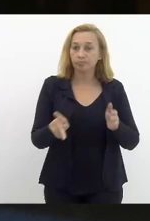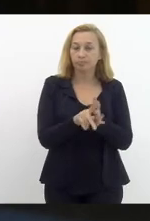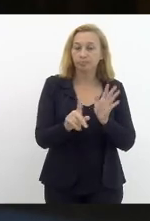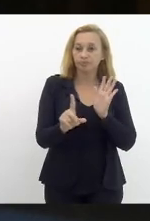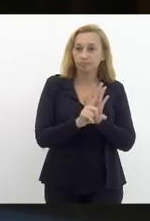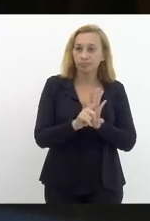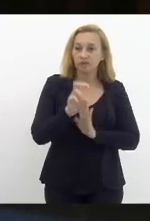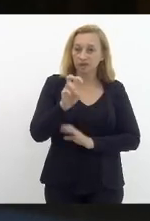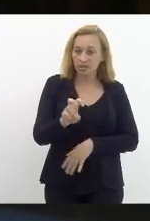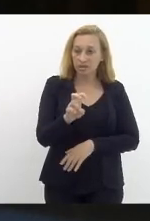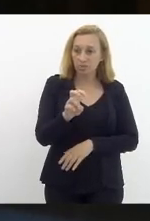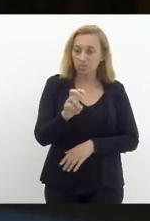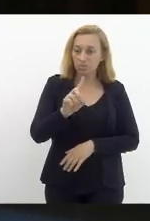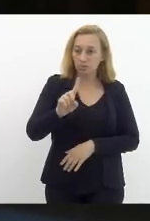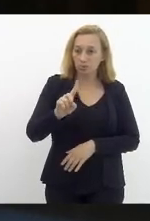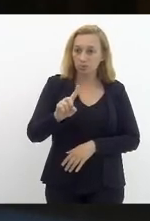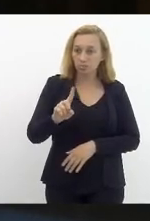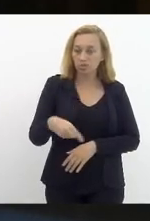lei